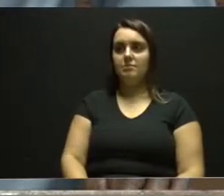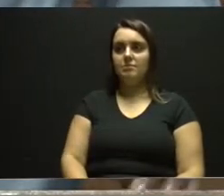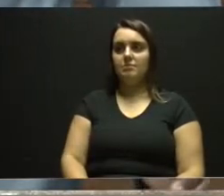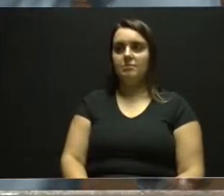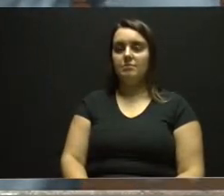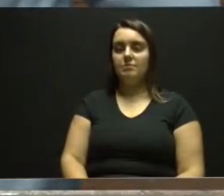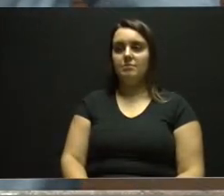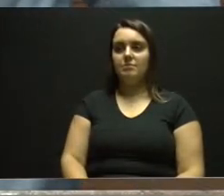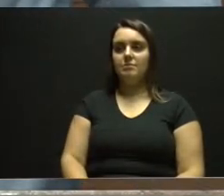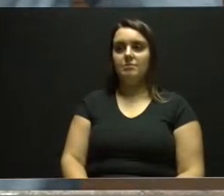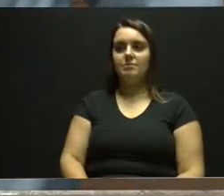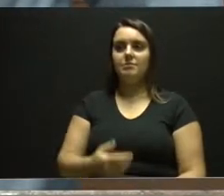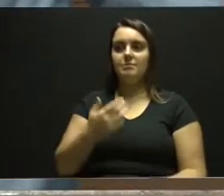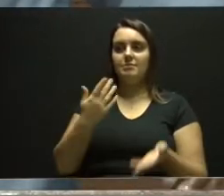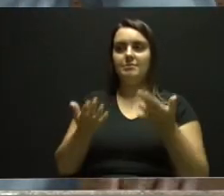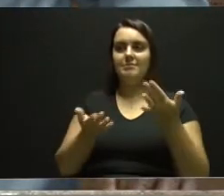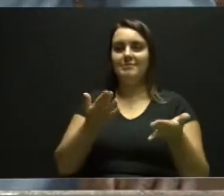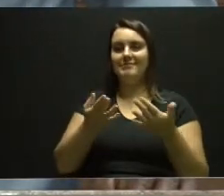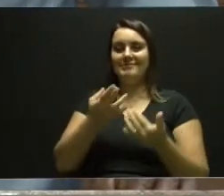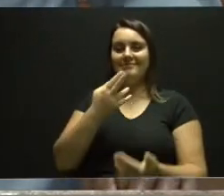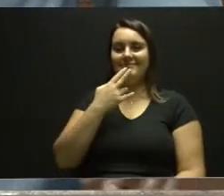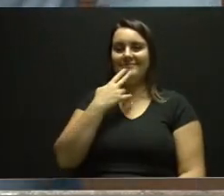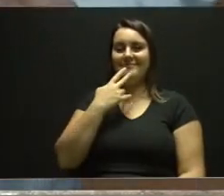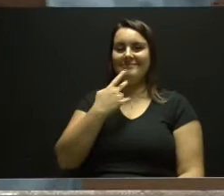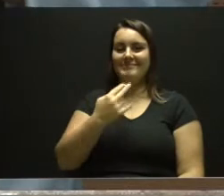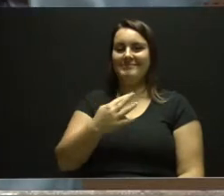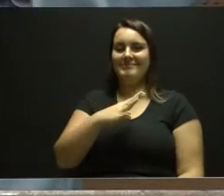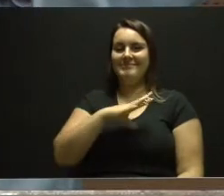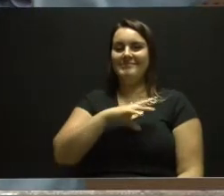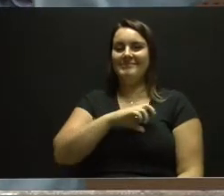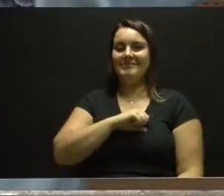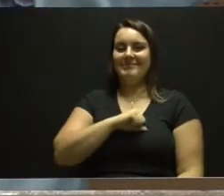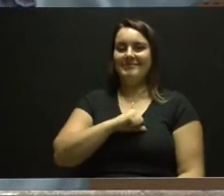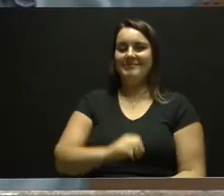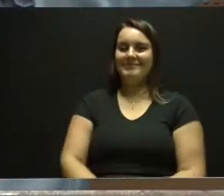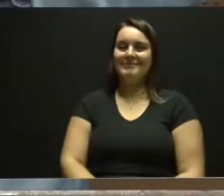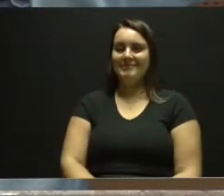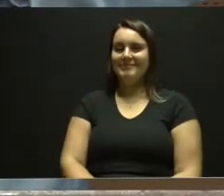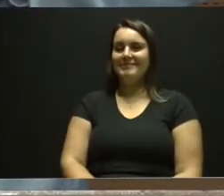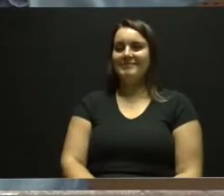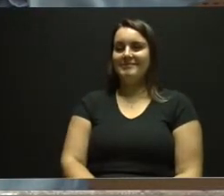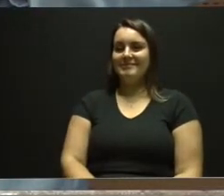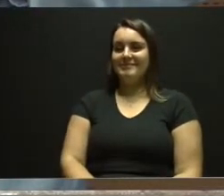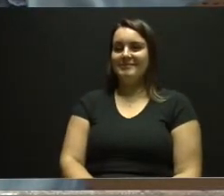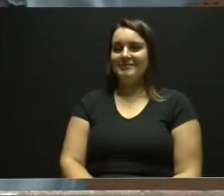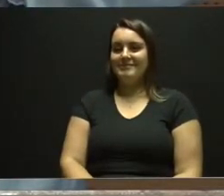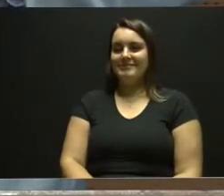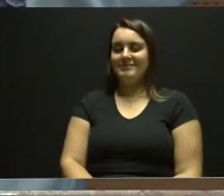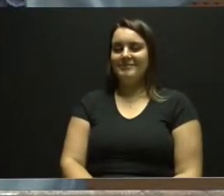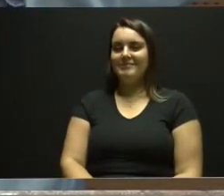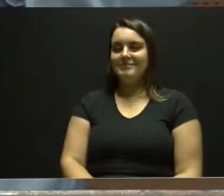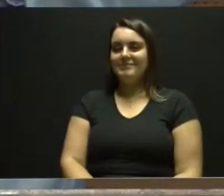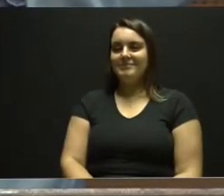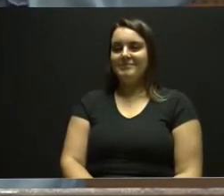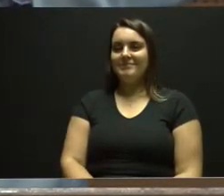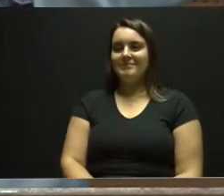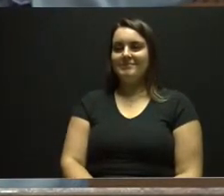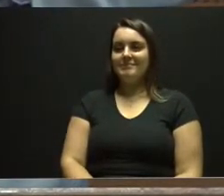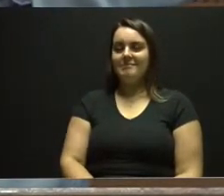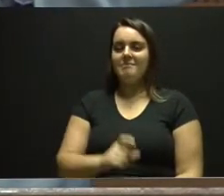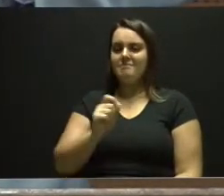qual é a cor do amor o que me impede o que me impede de me